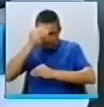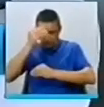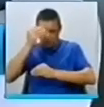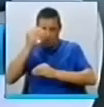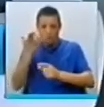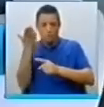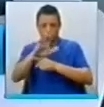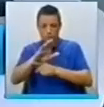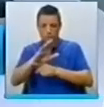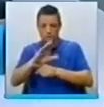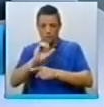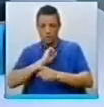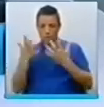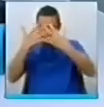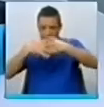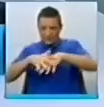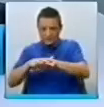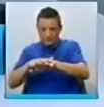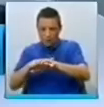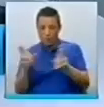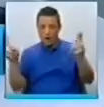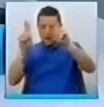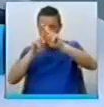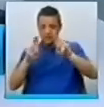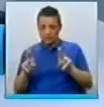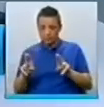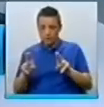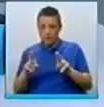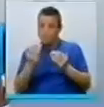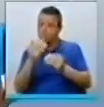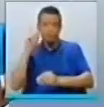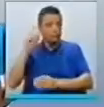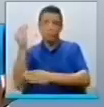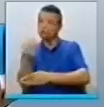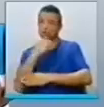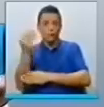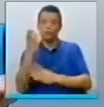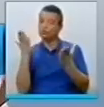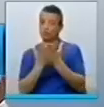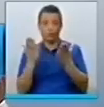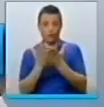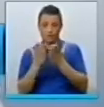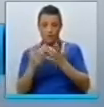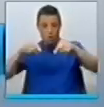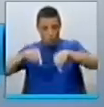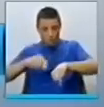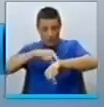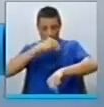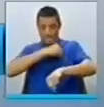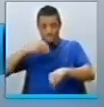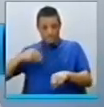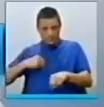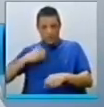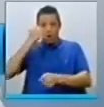exemplo da nossa integração internacional é outro aspecto fundamental para os nossos jovens estudantes hoje a medicina é uma